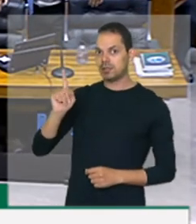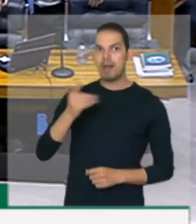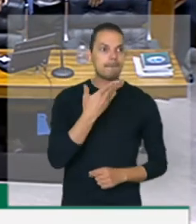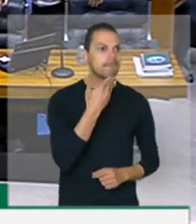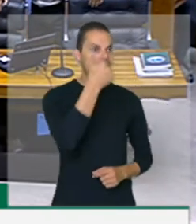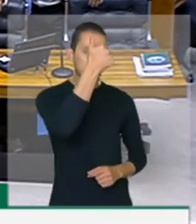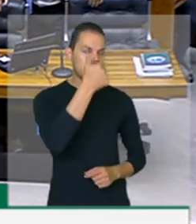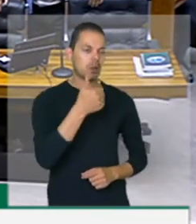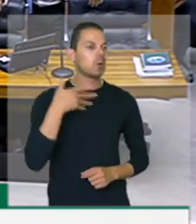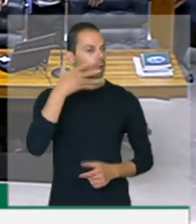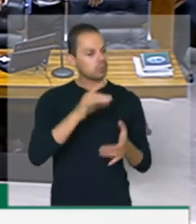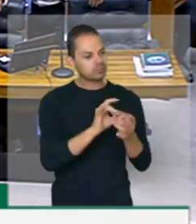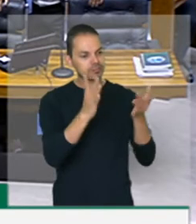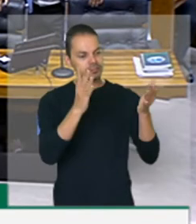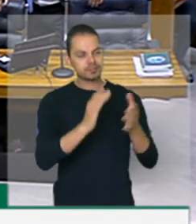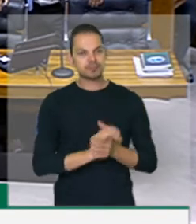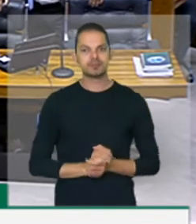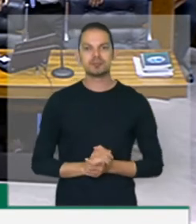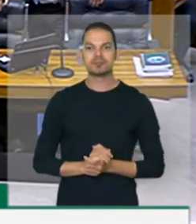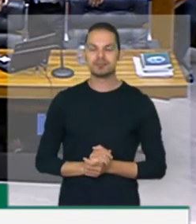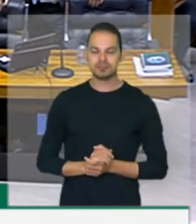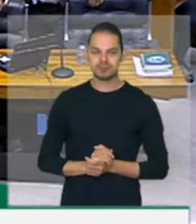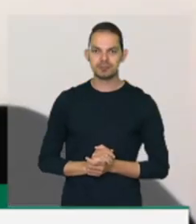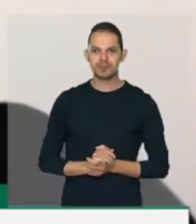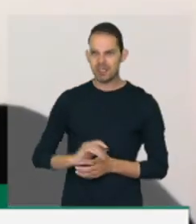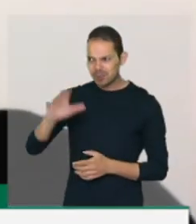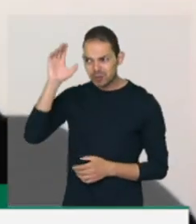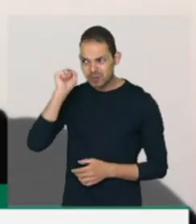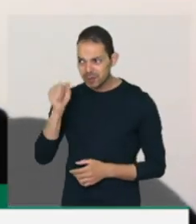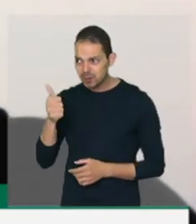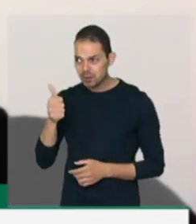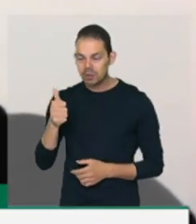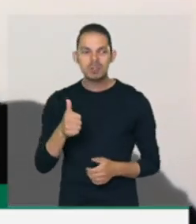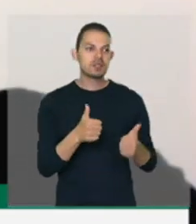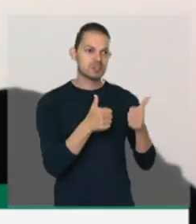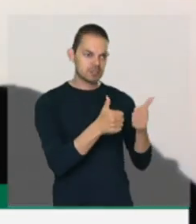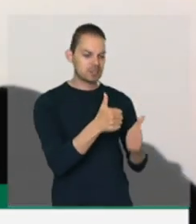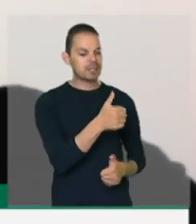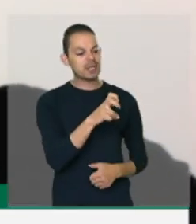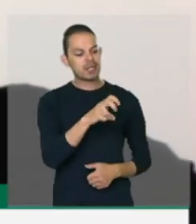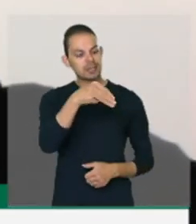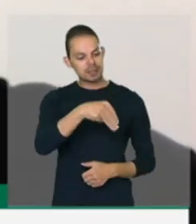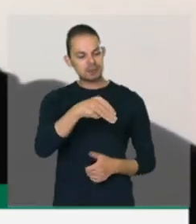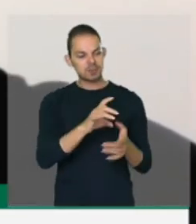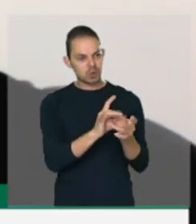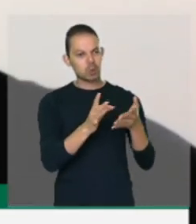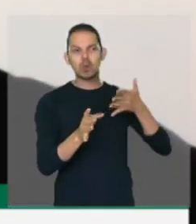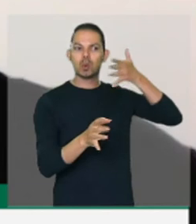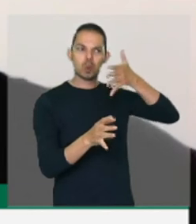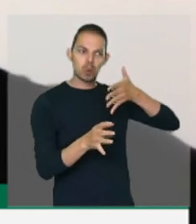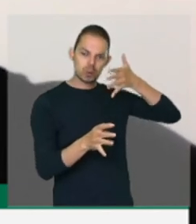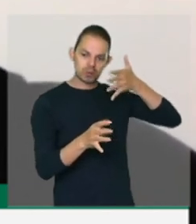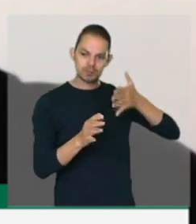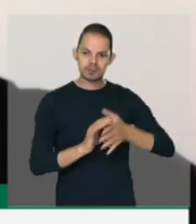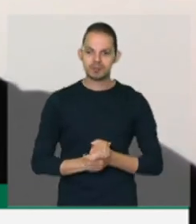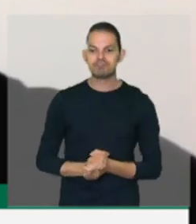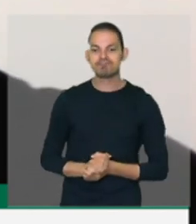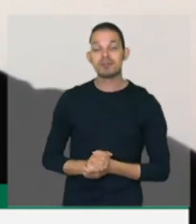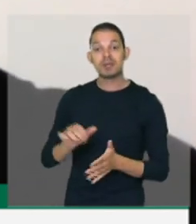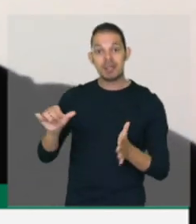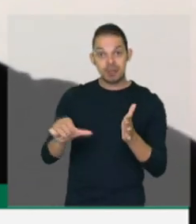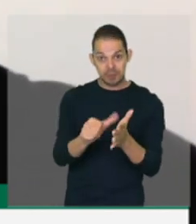Por favor, Vossa Excelência com a palavra. Está me ouvindo bem, presidente? Por 15 minutos. Estou lhe ouvindo, deputado Daniel. Bom, primeiro,